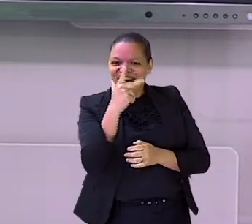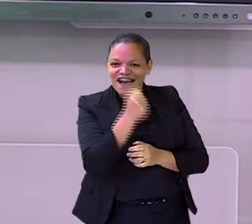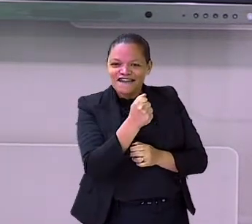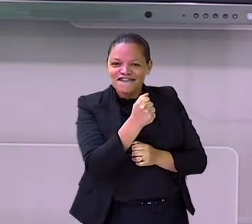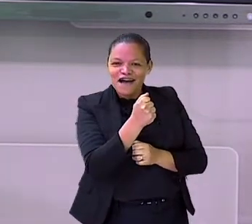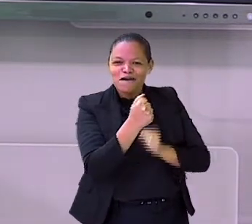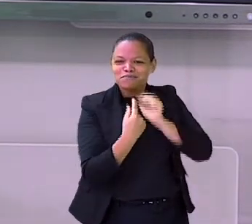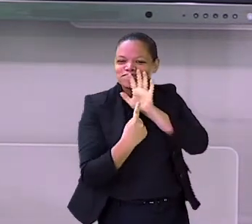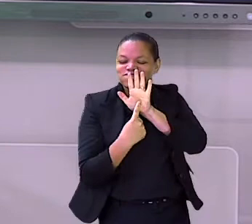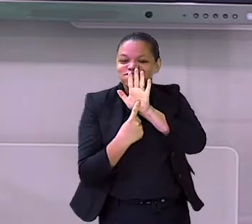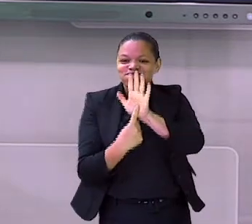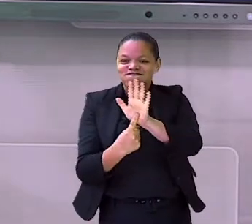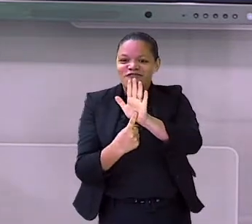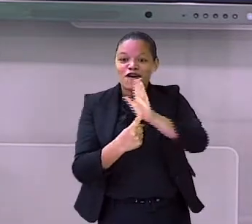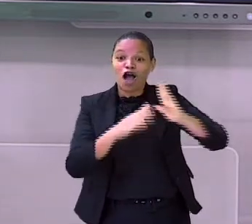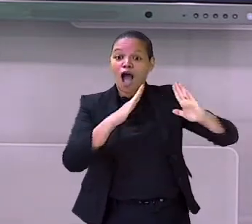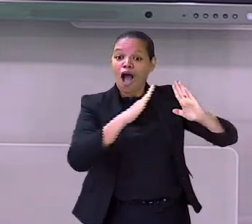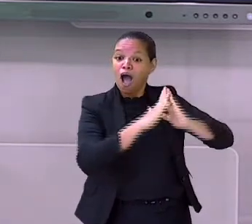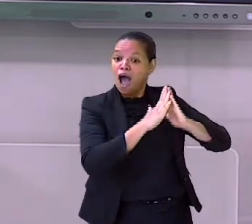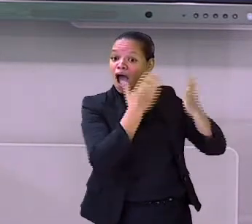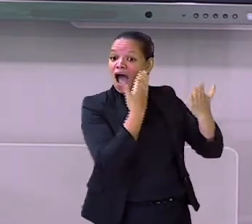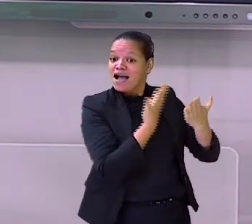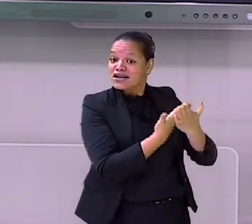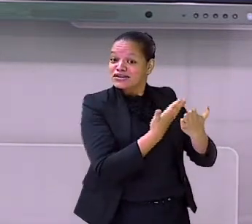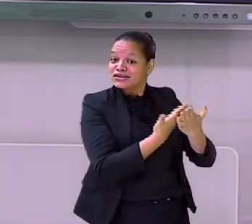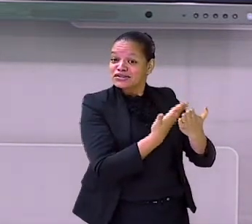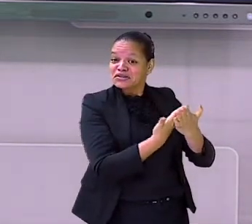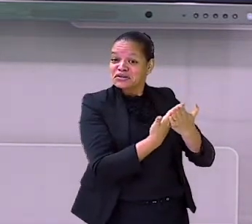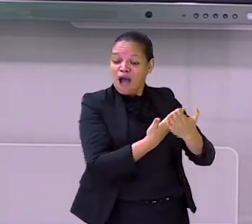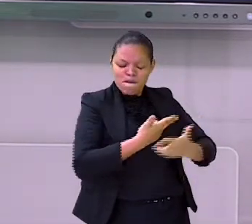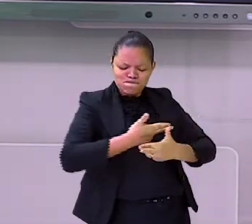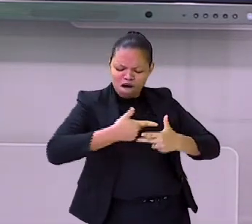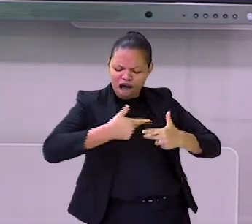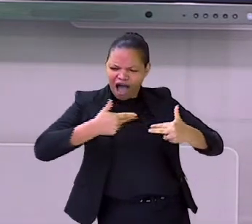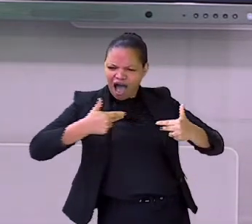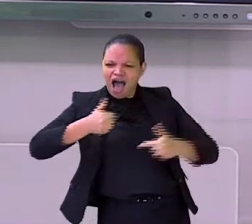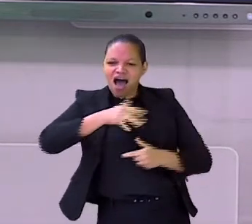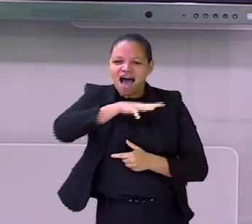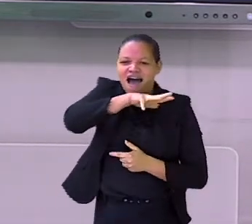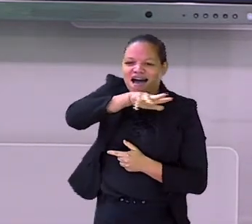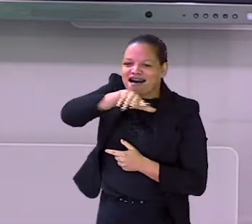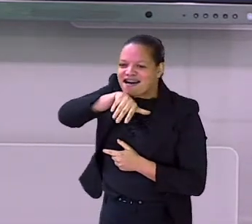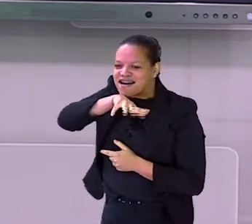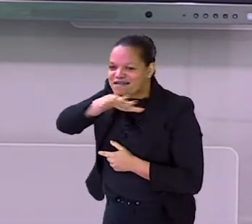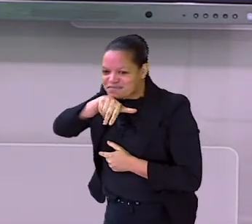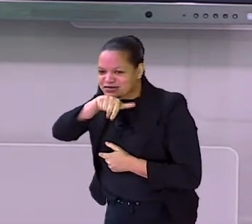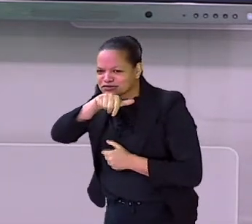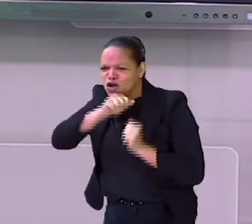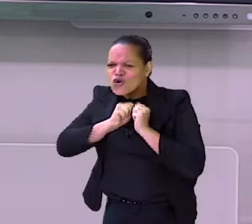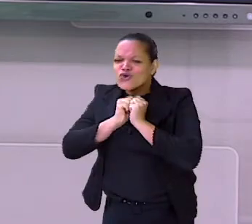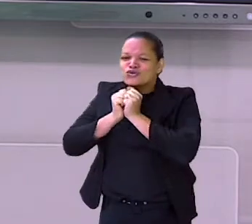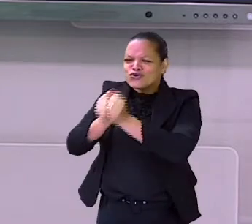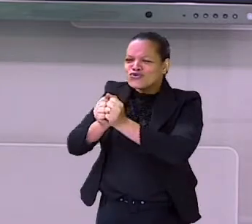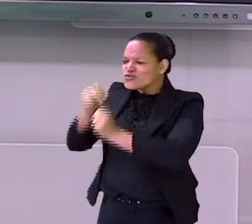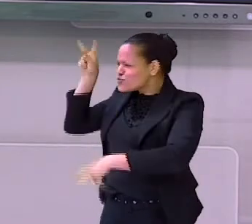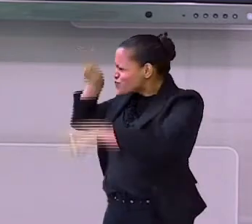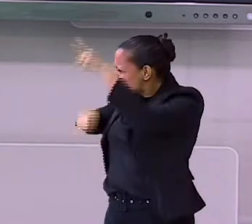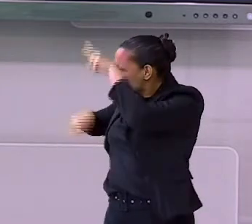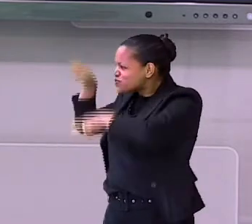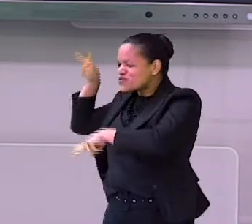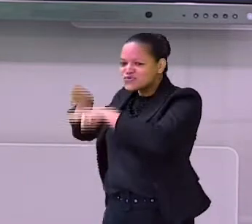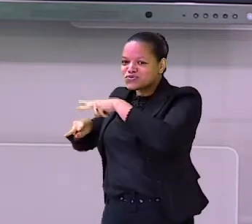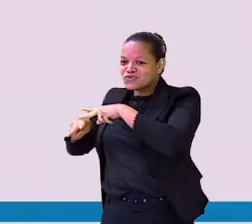vai nos falar sobre a escola da bicharada. Então, vamos juntos fazer essa